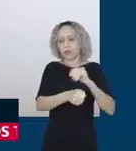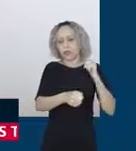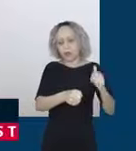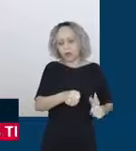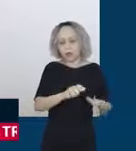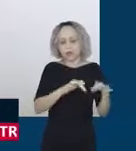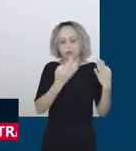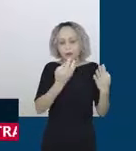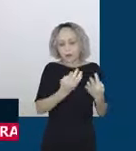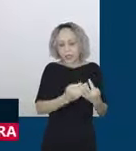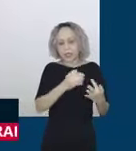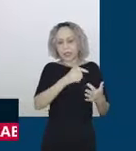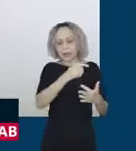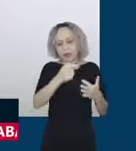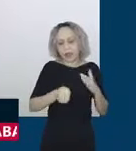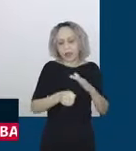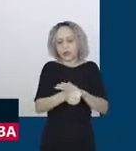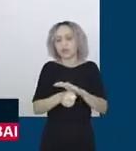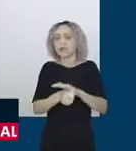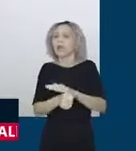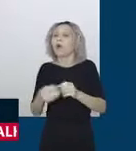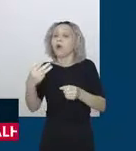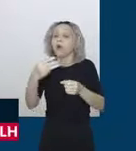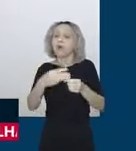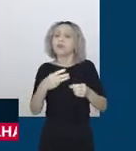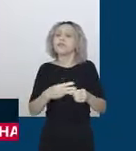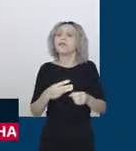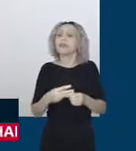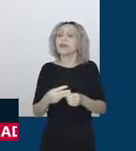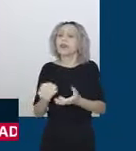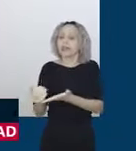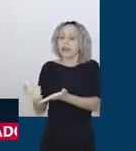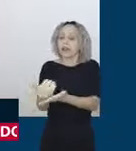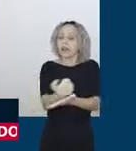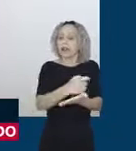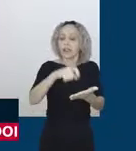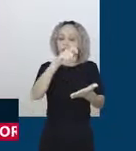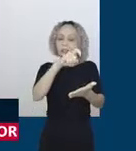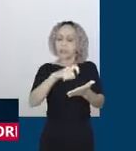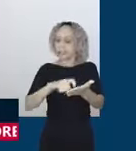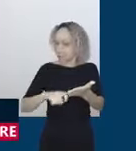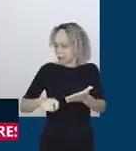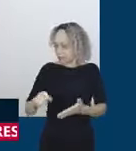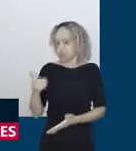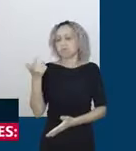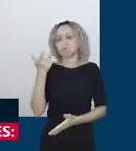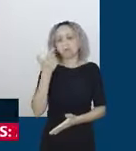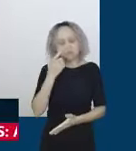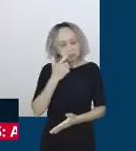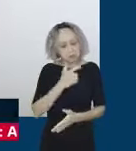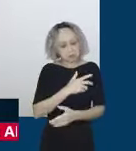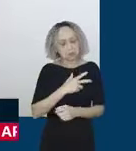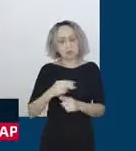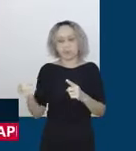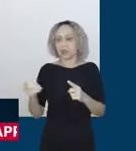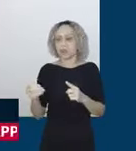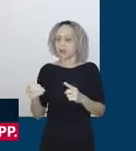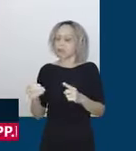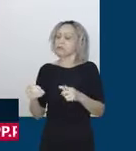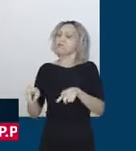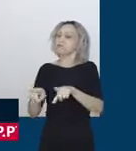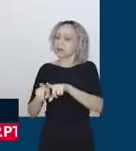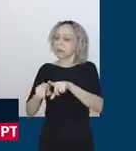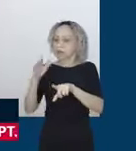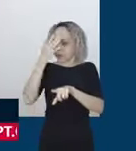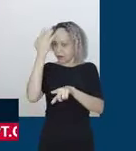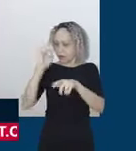no município aumenta a arrecadação e, com isso, todos ganham. Ganha, inclusive, o empresariado, que se você tem dinheiro para